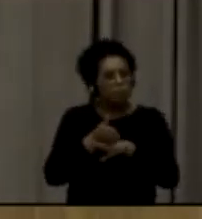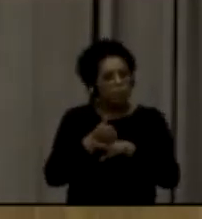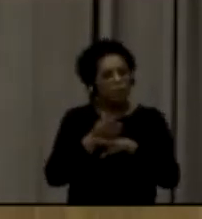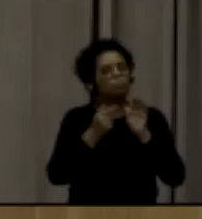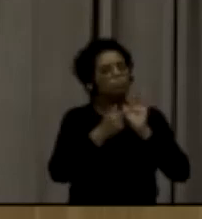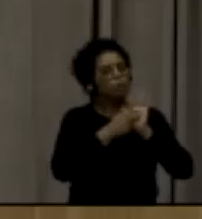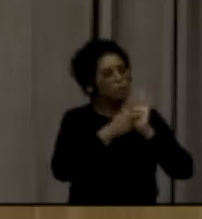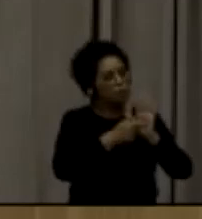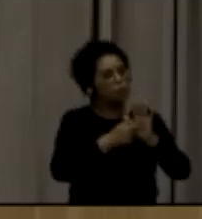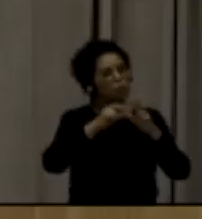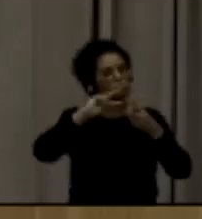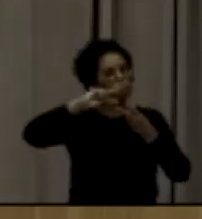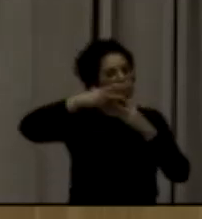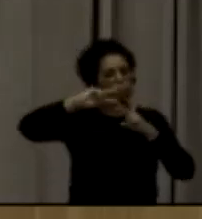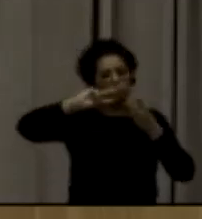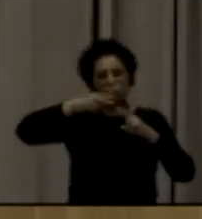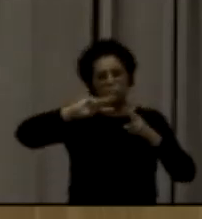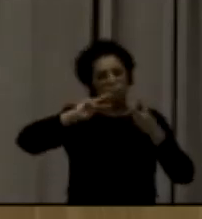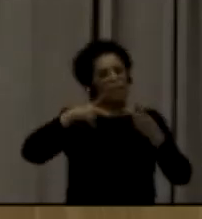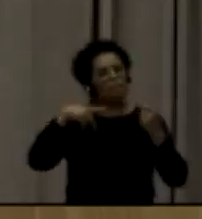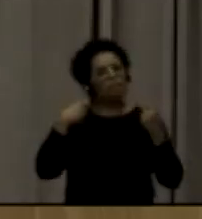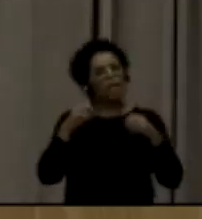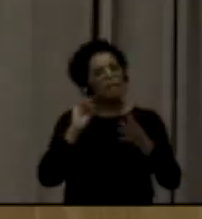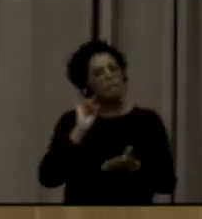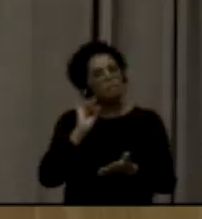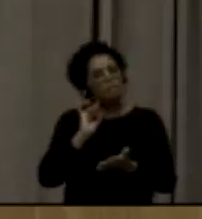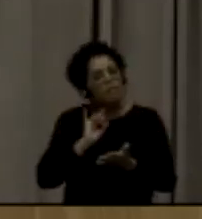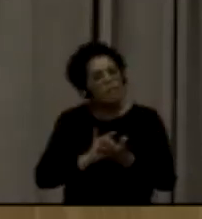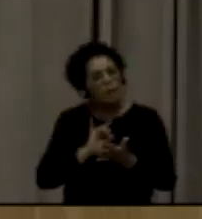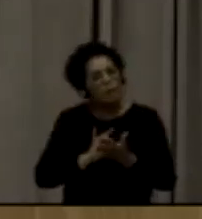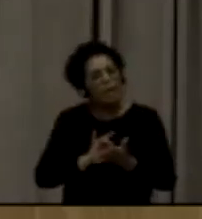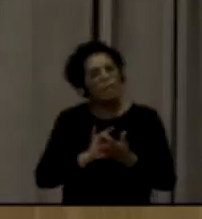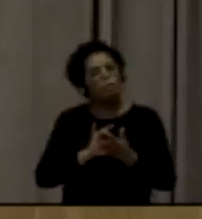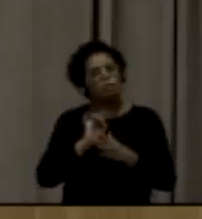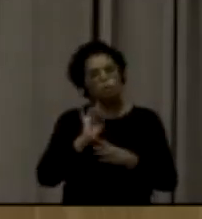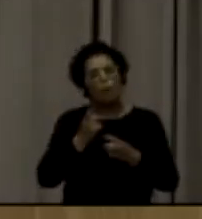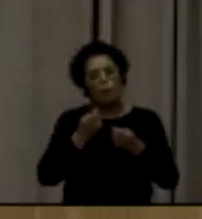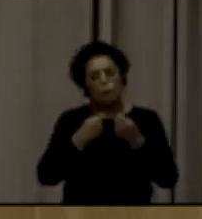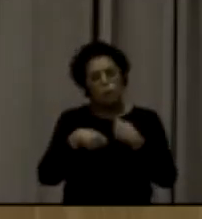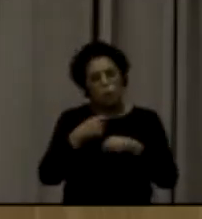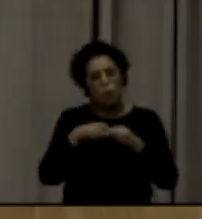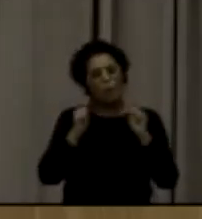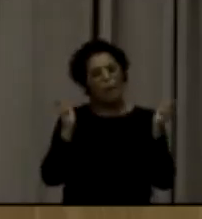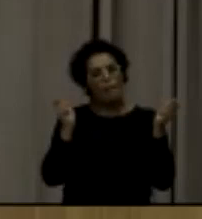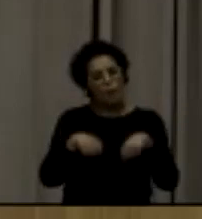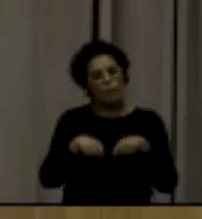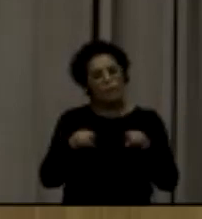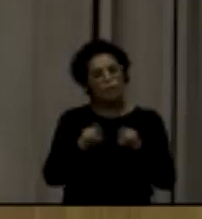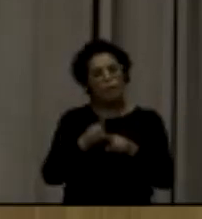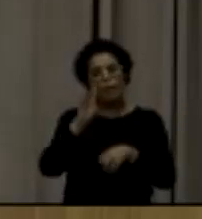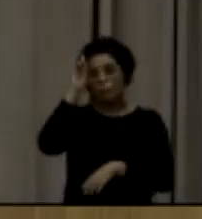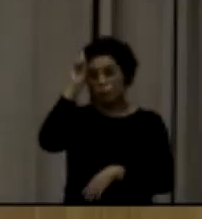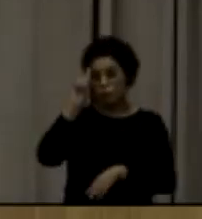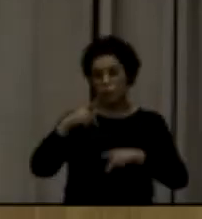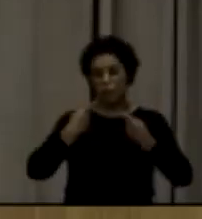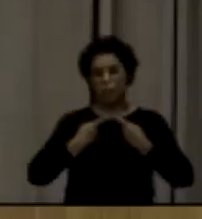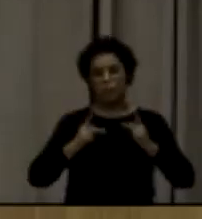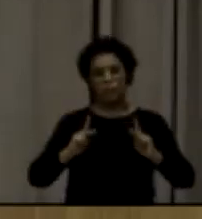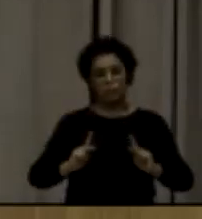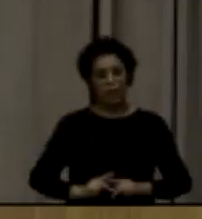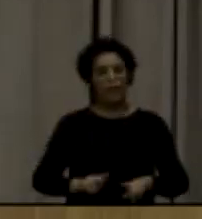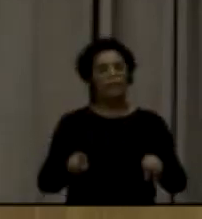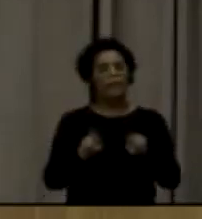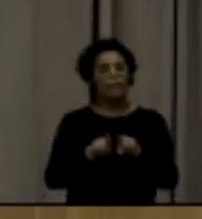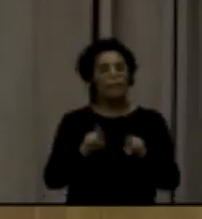aquele que mostrou que a genética não é necessariamente para os negócios, mas que pode ser também para os direitos humanos. A nossa